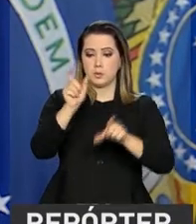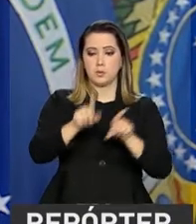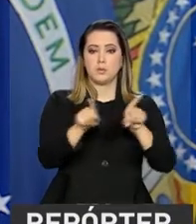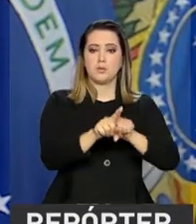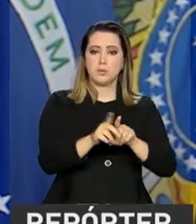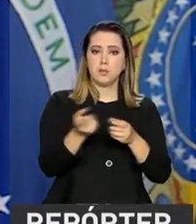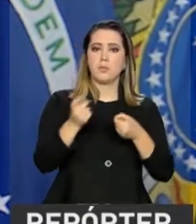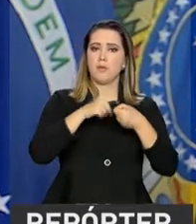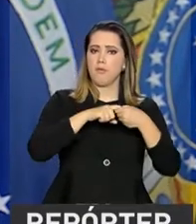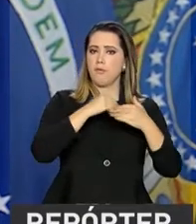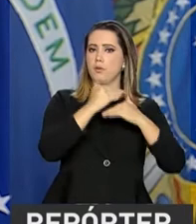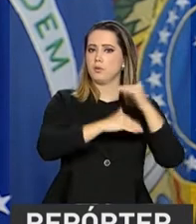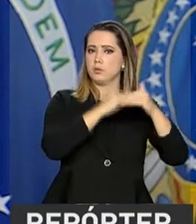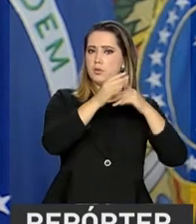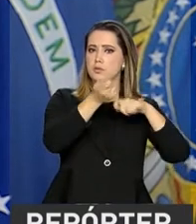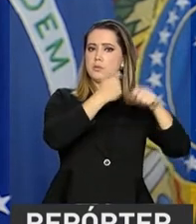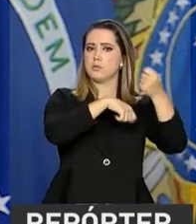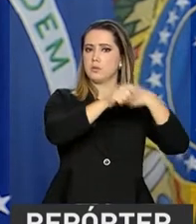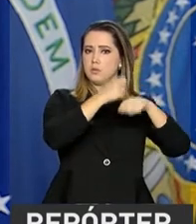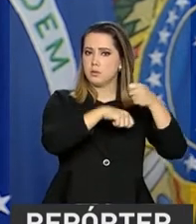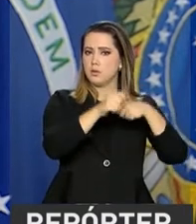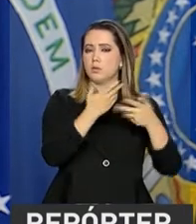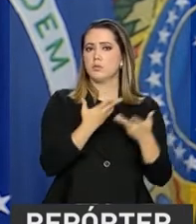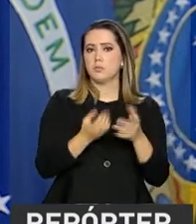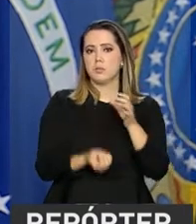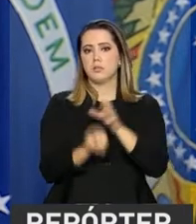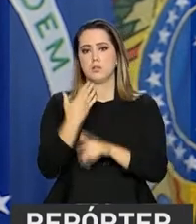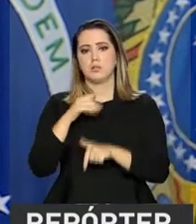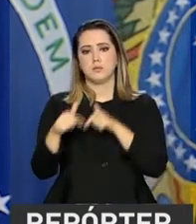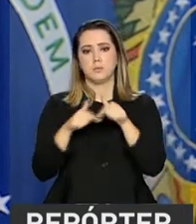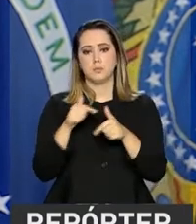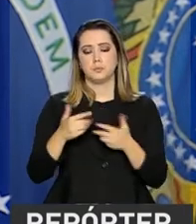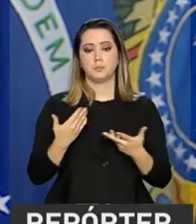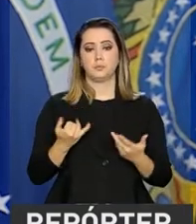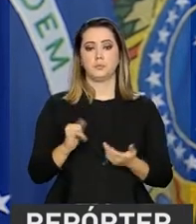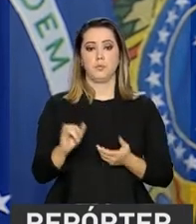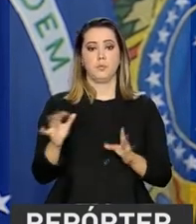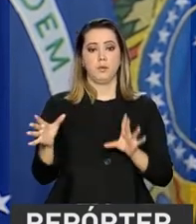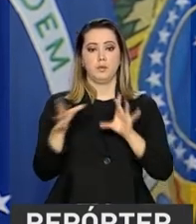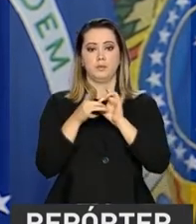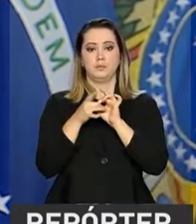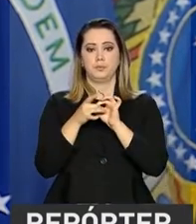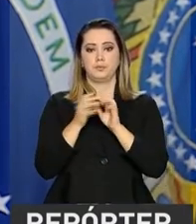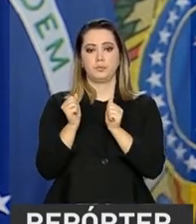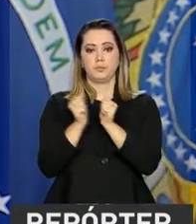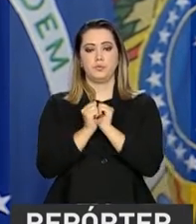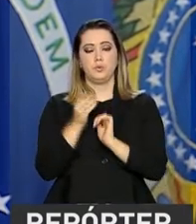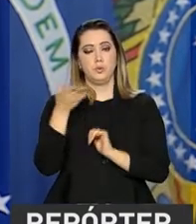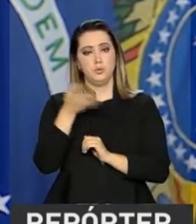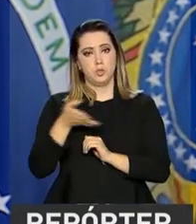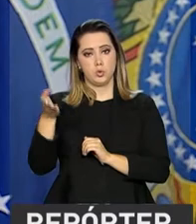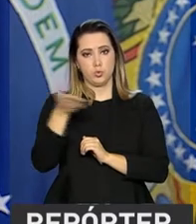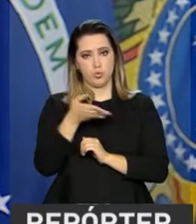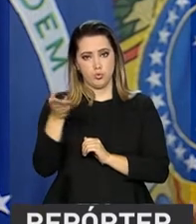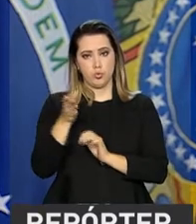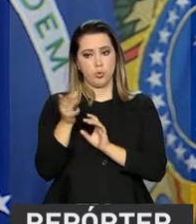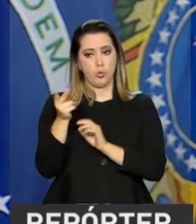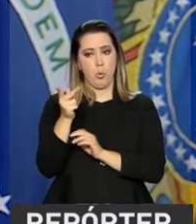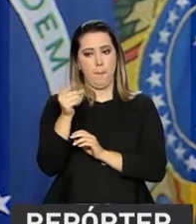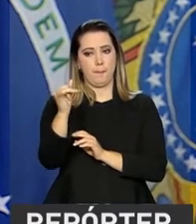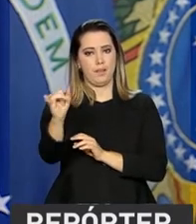crescimento e do emprego se somarmos a estas medidas as contas inativas